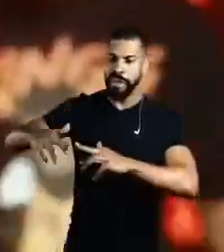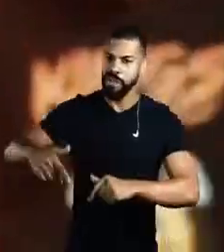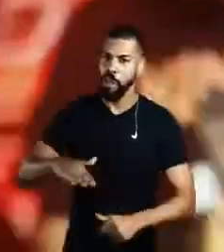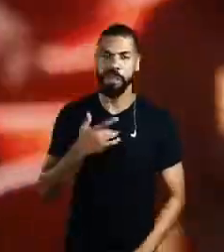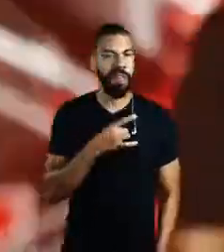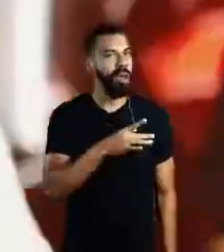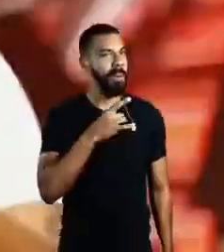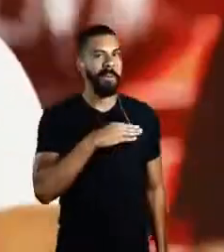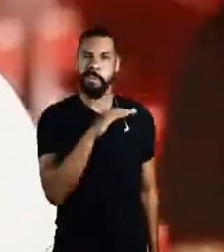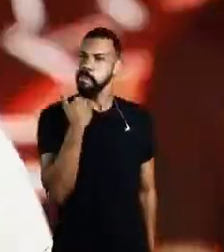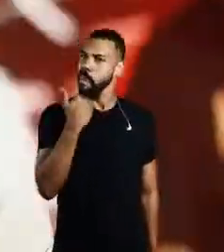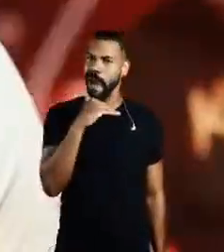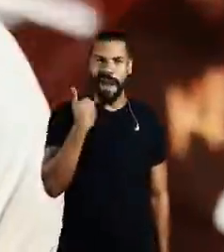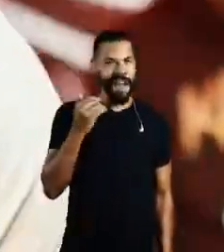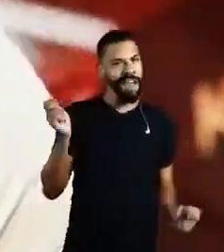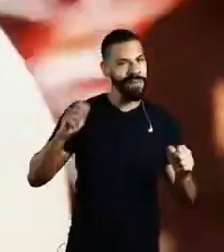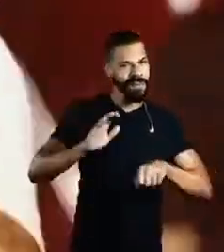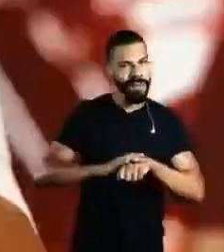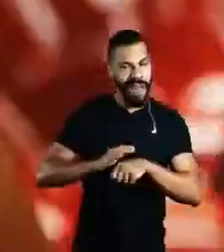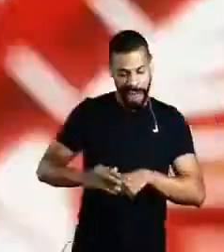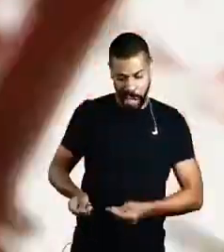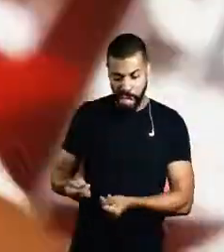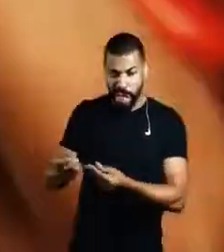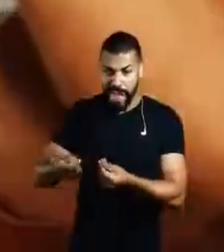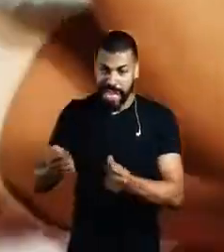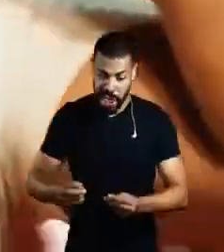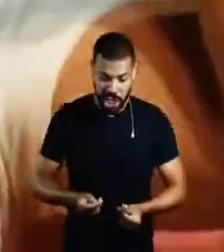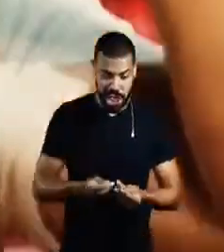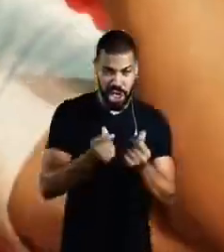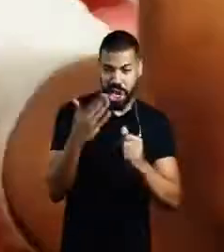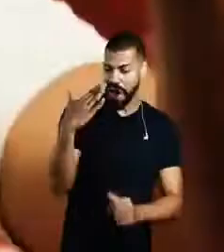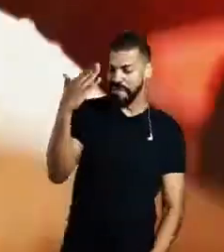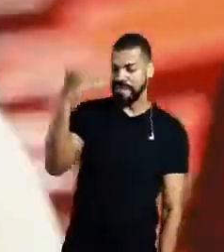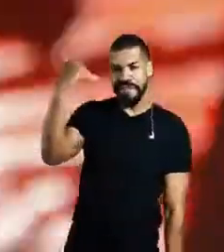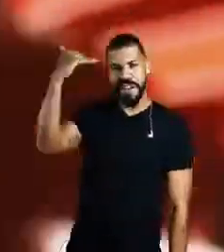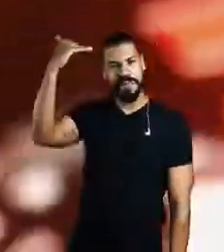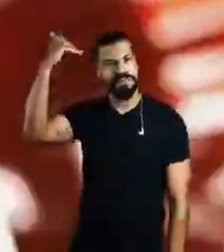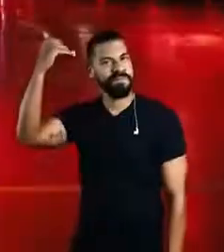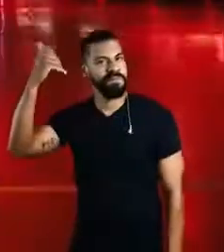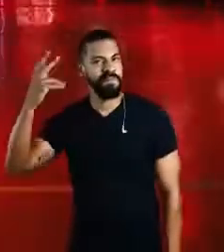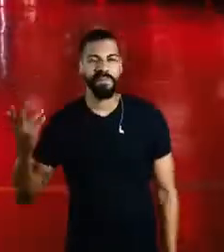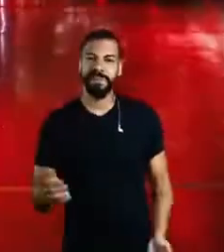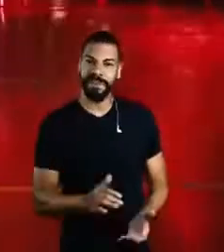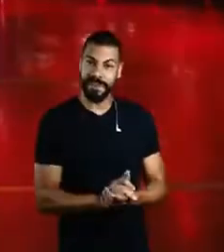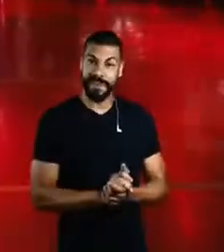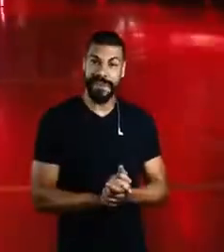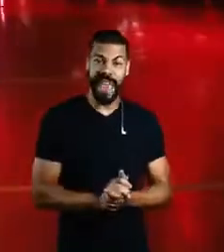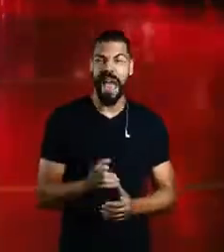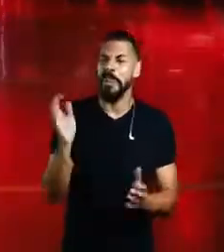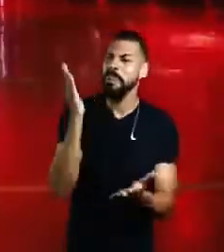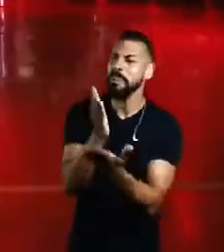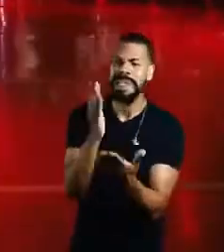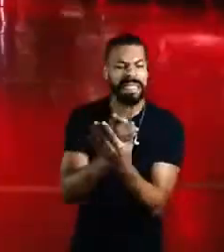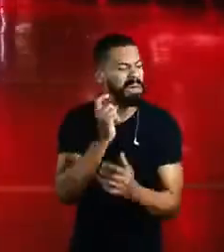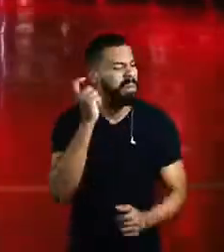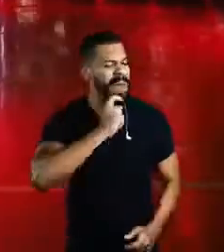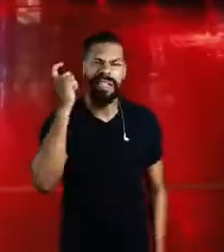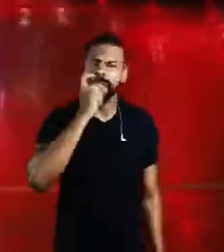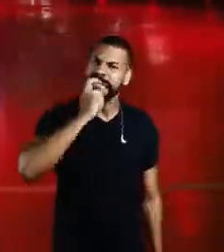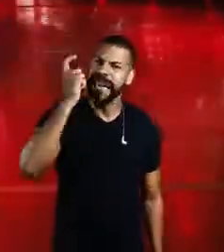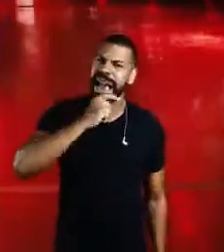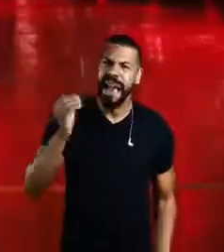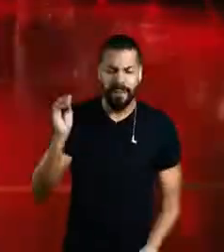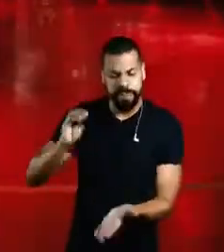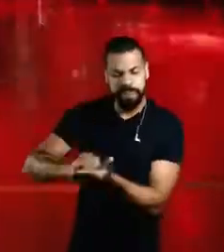de nós se rende, por qualquer grana trai. Dinheiro, fama, que nos subtrai. Chega de mentira, chega de